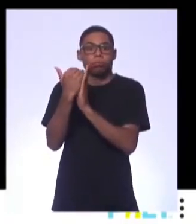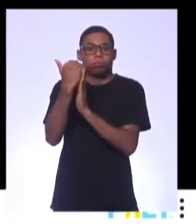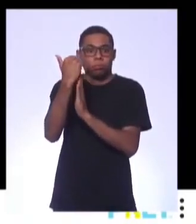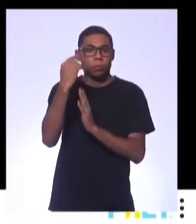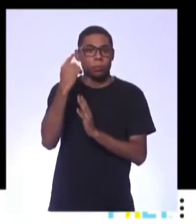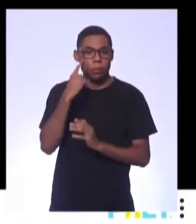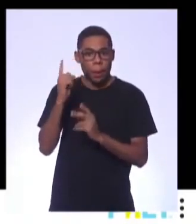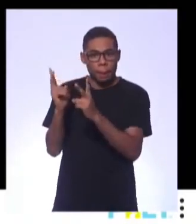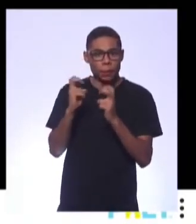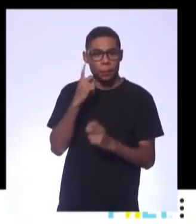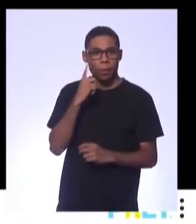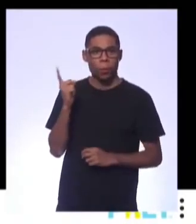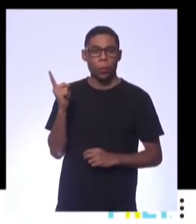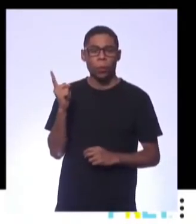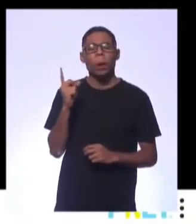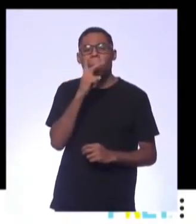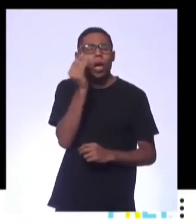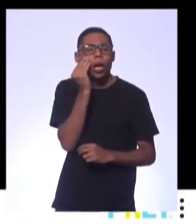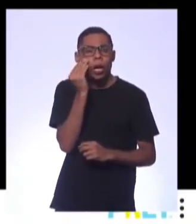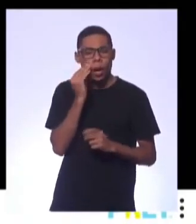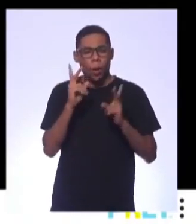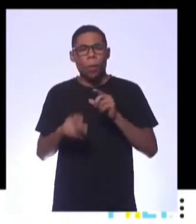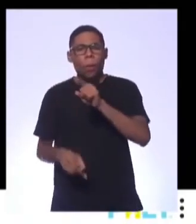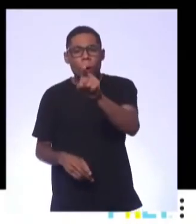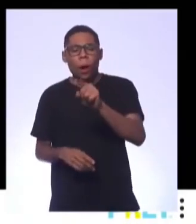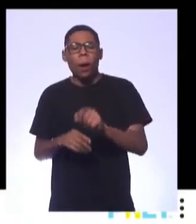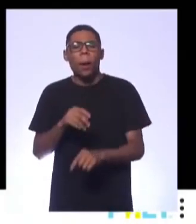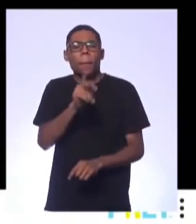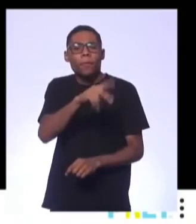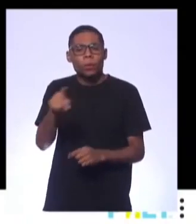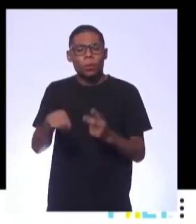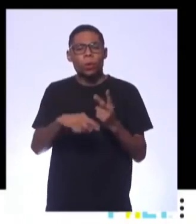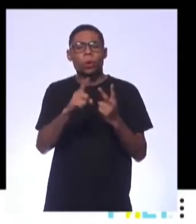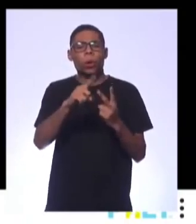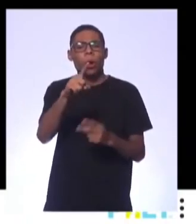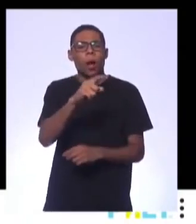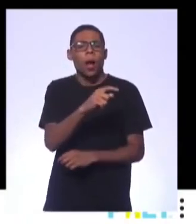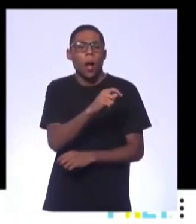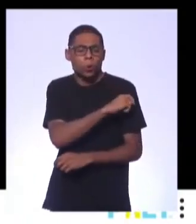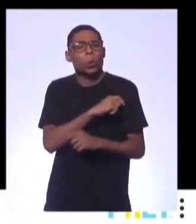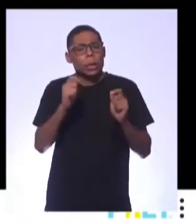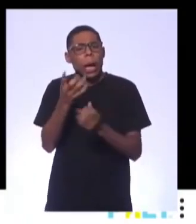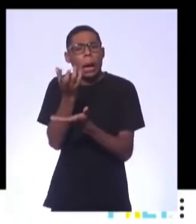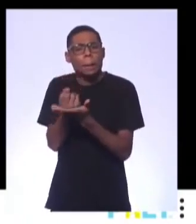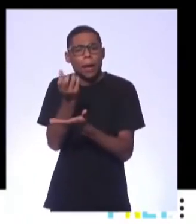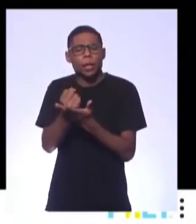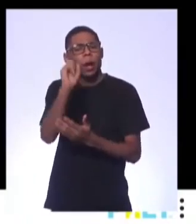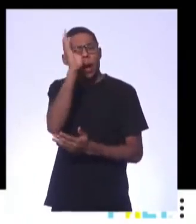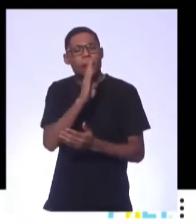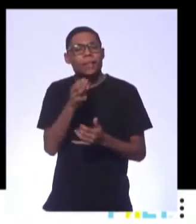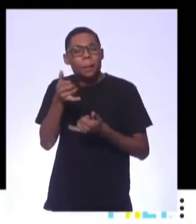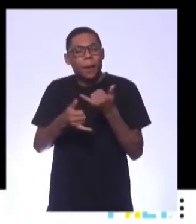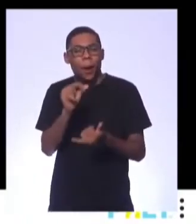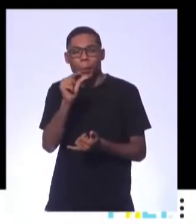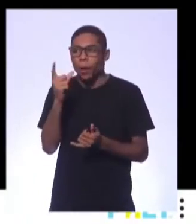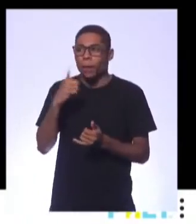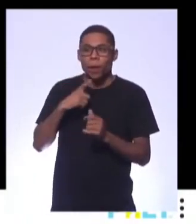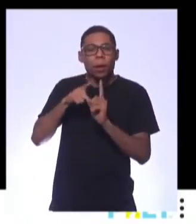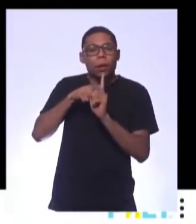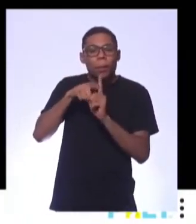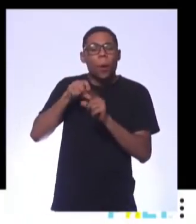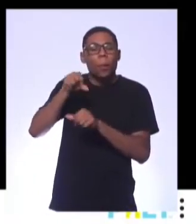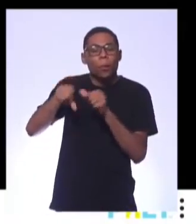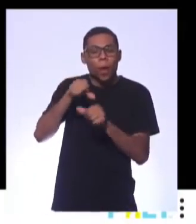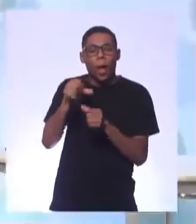esse simuladorzinho, os professores, os alunos podem baixar aí, é de graça, é o FET Colorado, né? Para brincar um pouquinho com as variáveis de